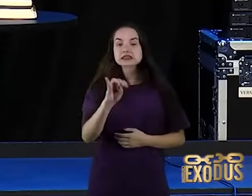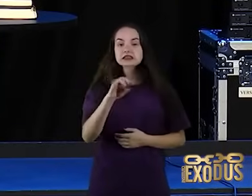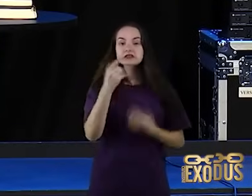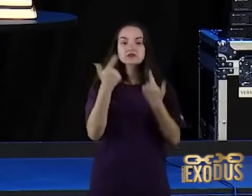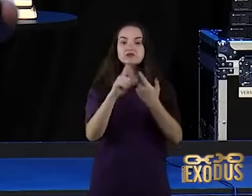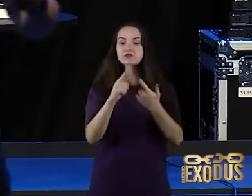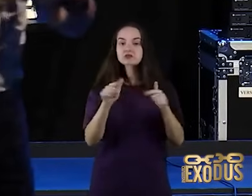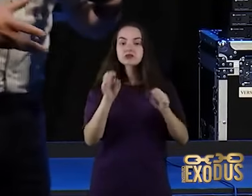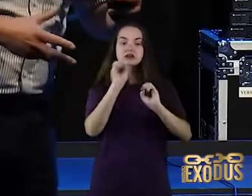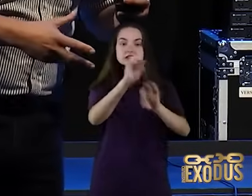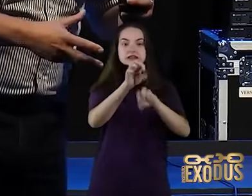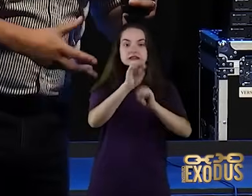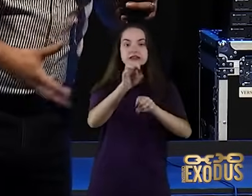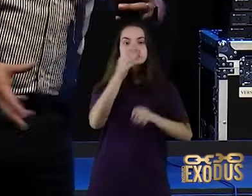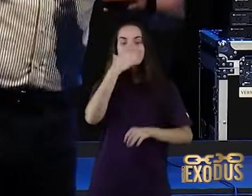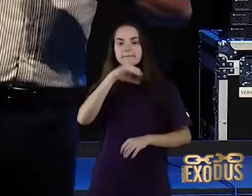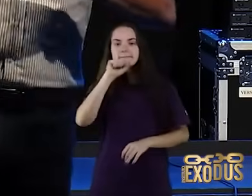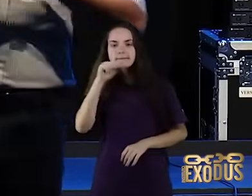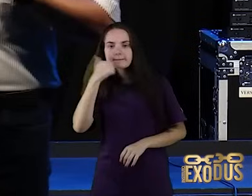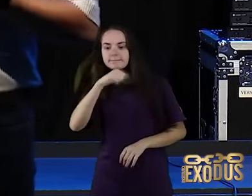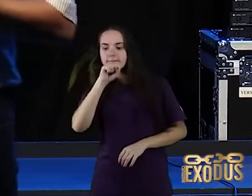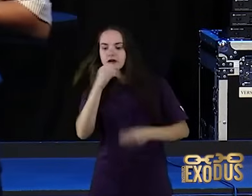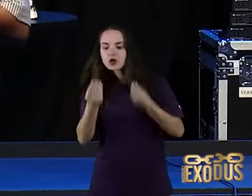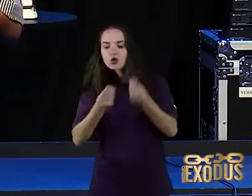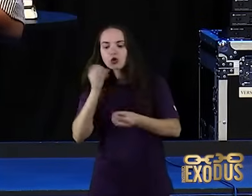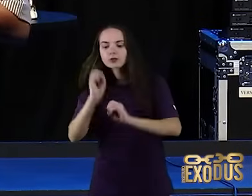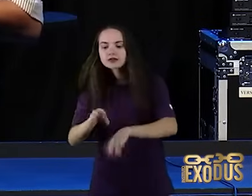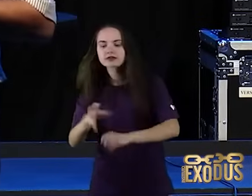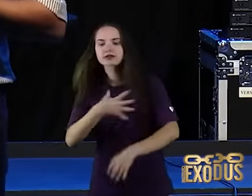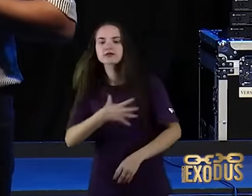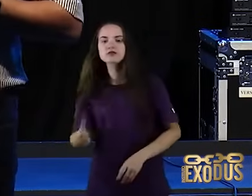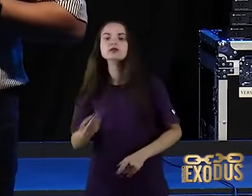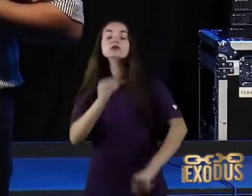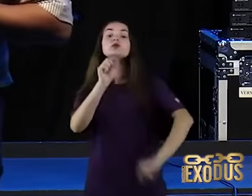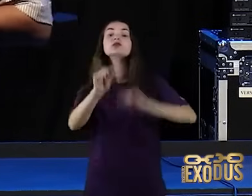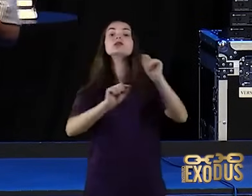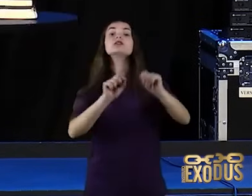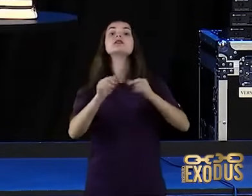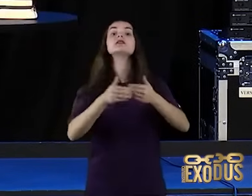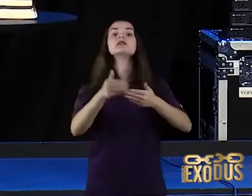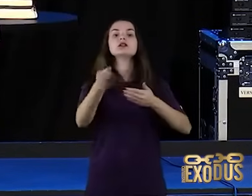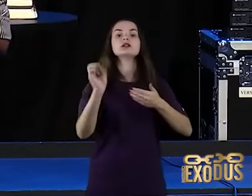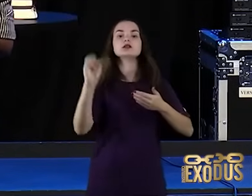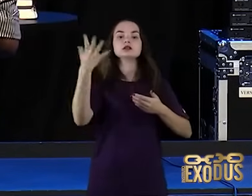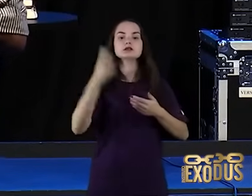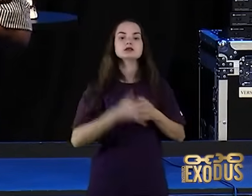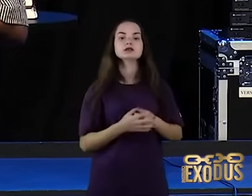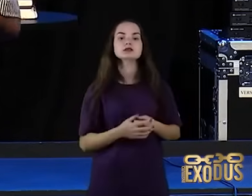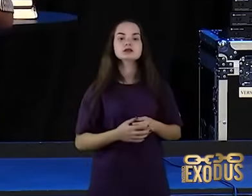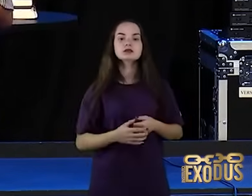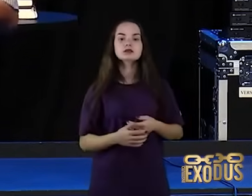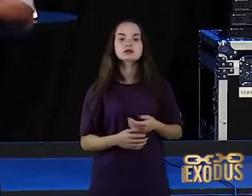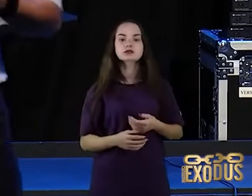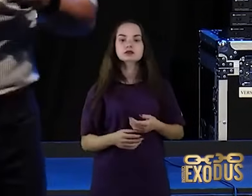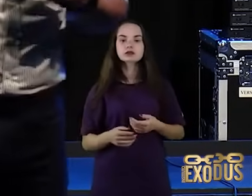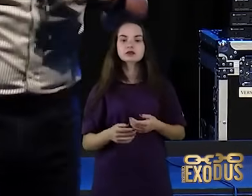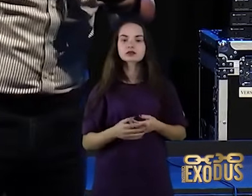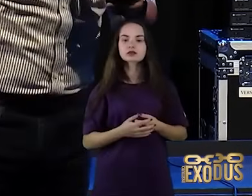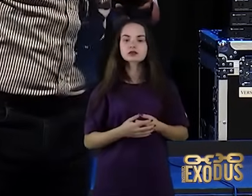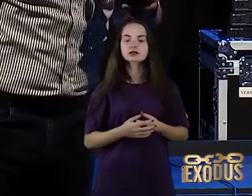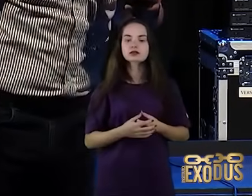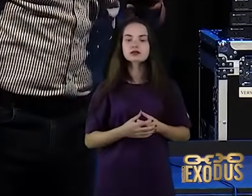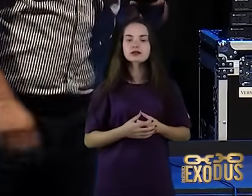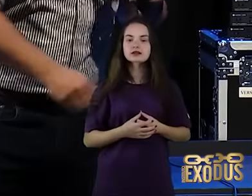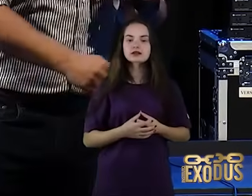trouxer essa academia de gerações para dentro da igreja que que vai acontecer vai chegar uma hora que você vai ver um degrau e vai falar assim mas eu não sei passar